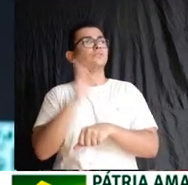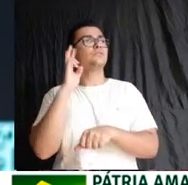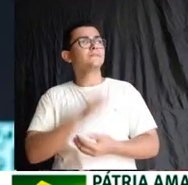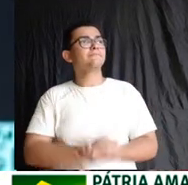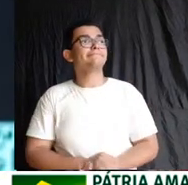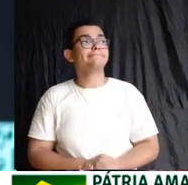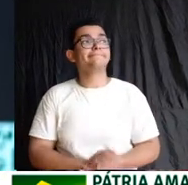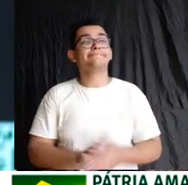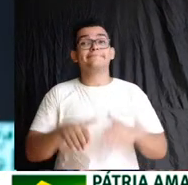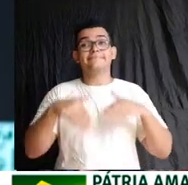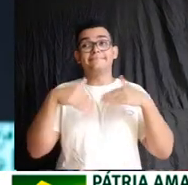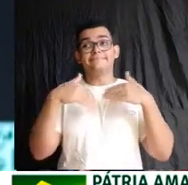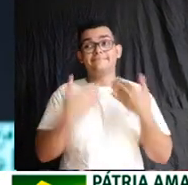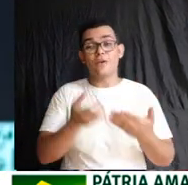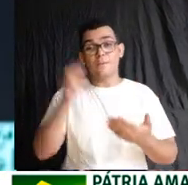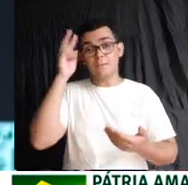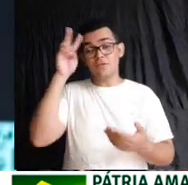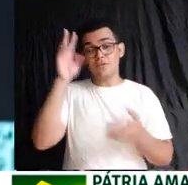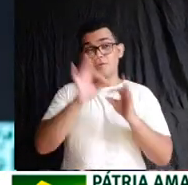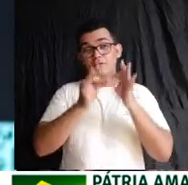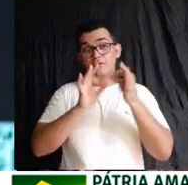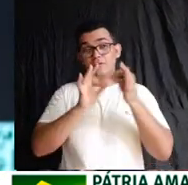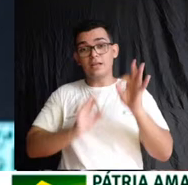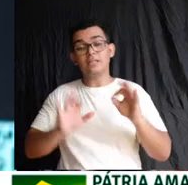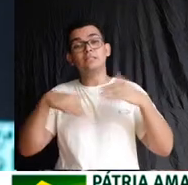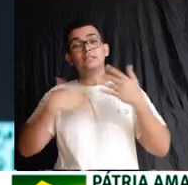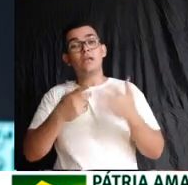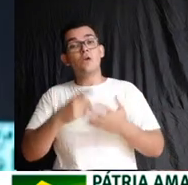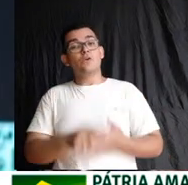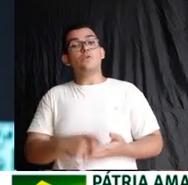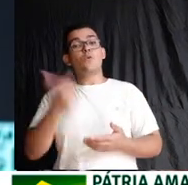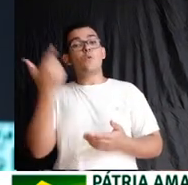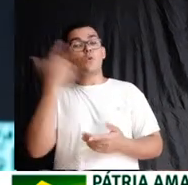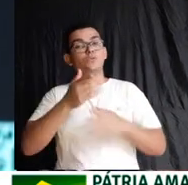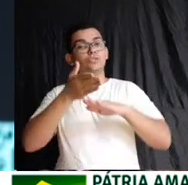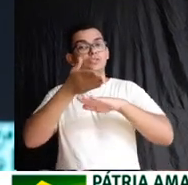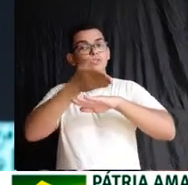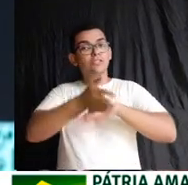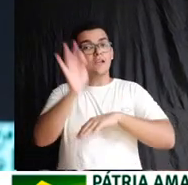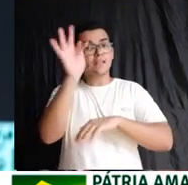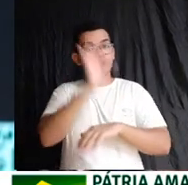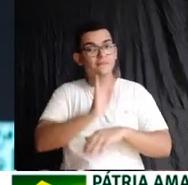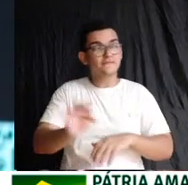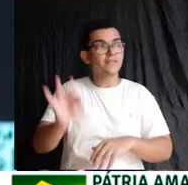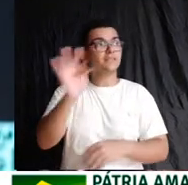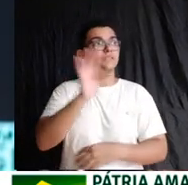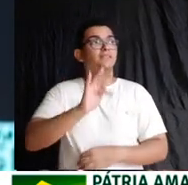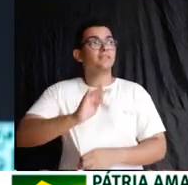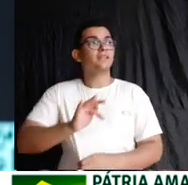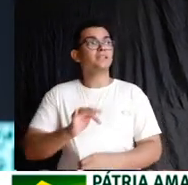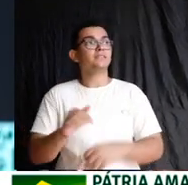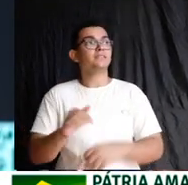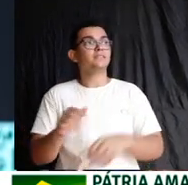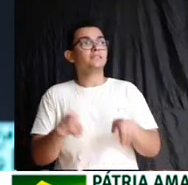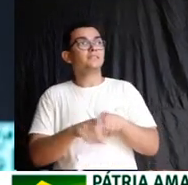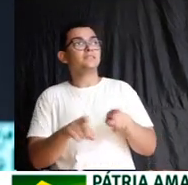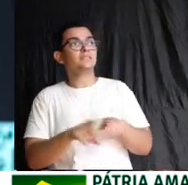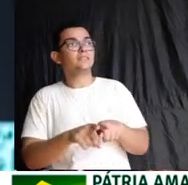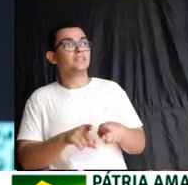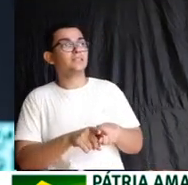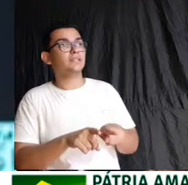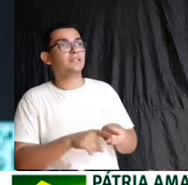mas, resumindo, eu ganhei uma bolsa na faculdade e largamos as coisas lá, viemos com só umas malas,